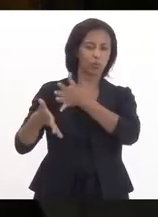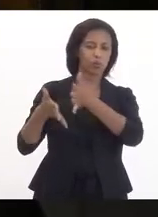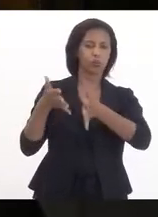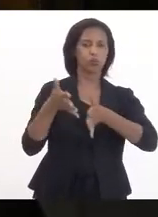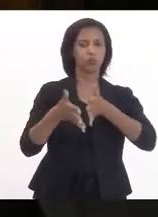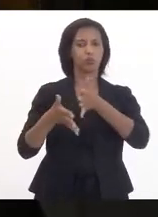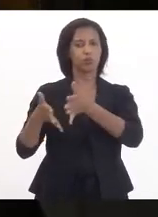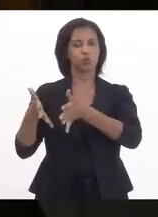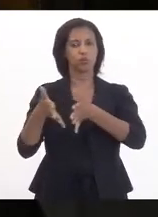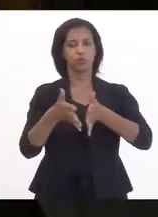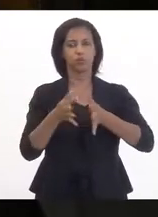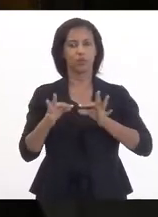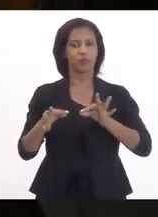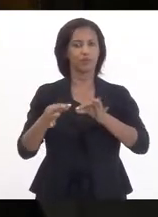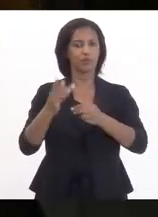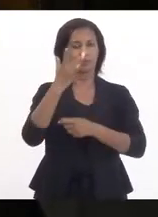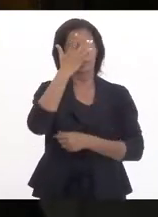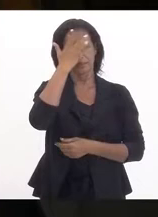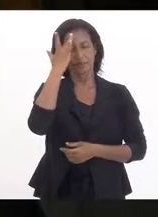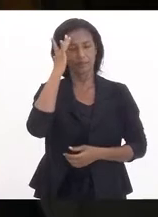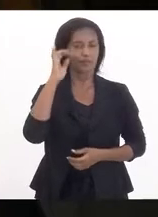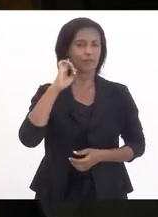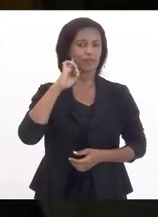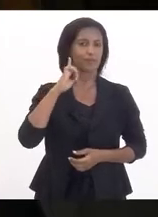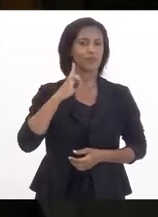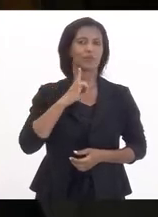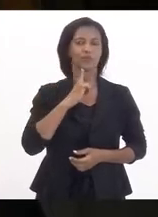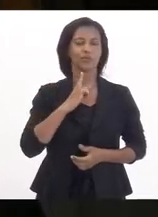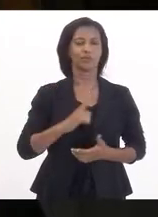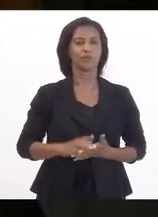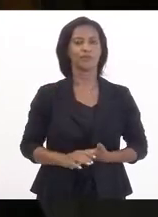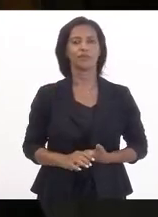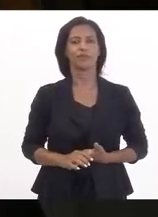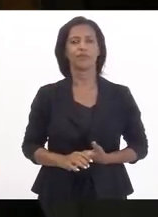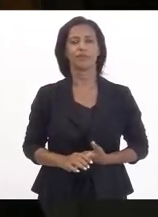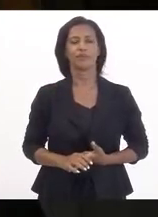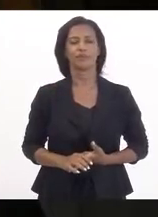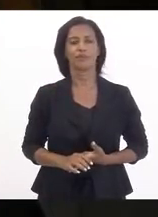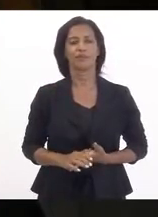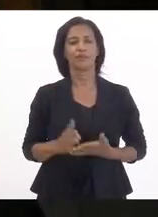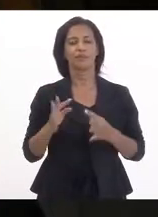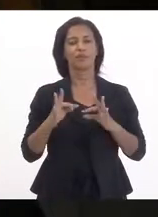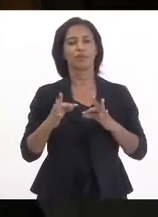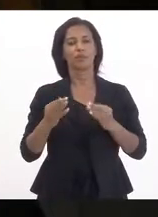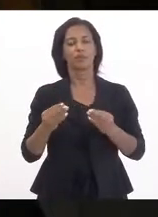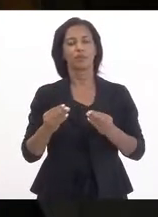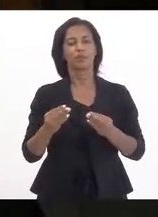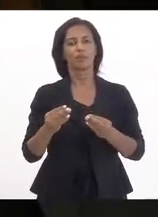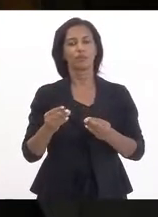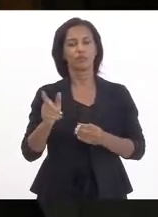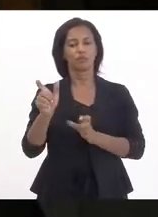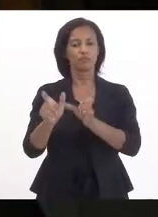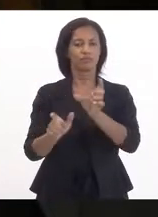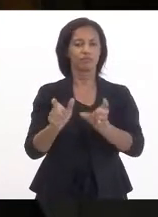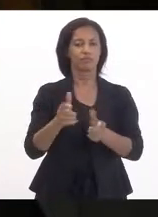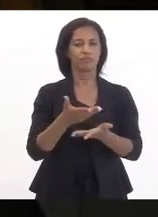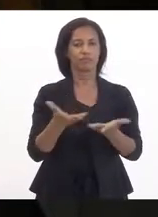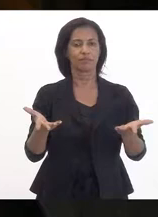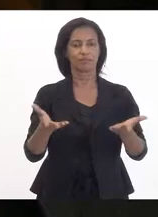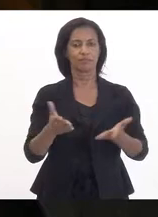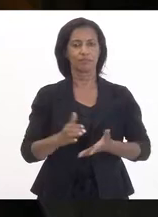voz aos deficientes auditivos, senhoras e senhores.